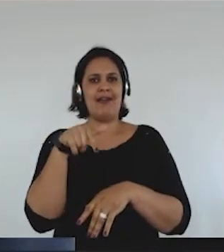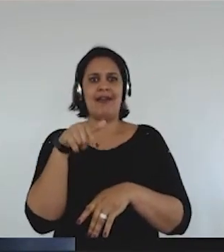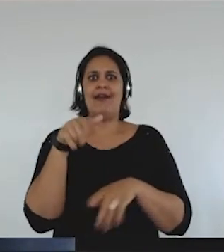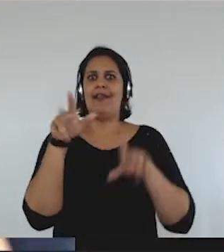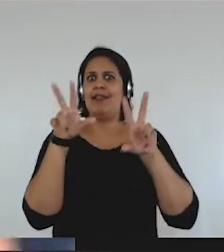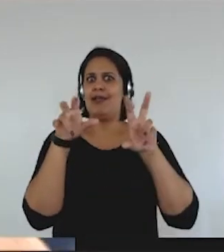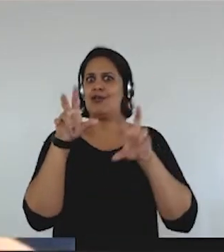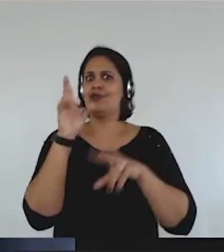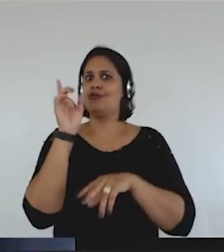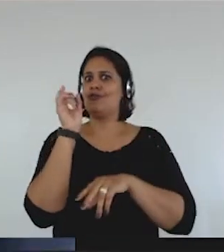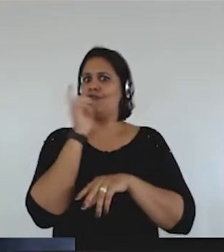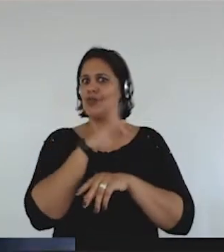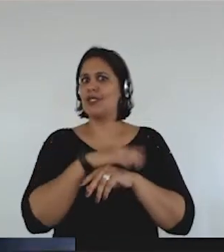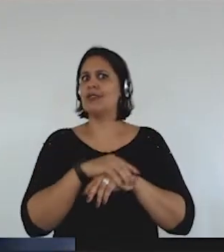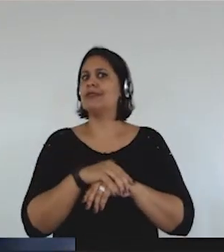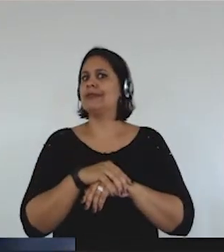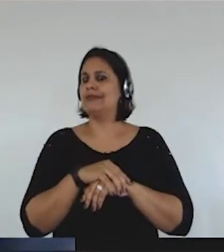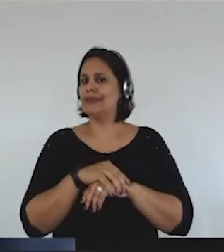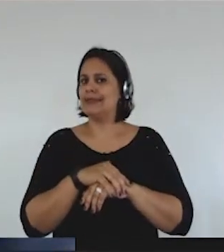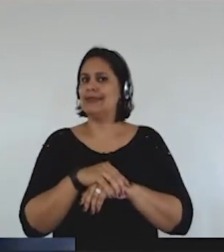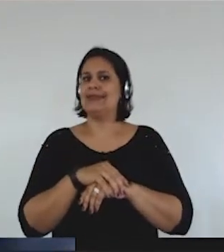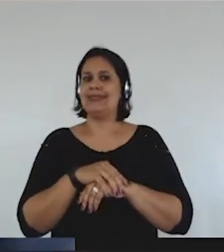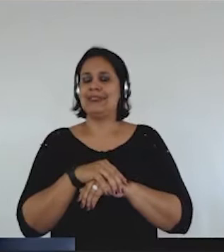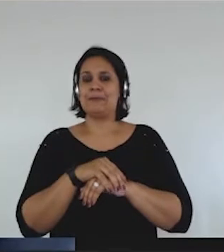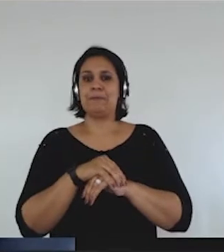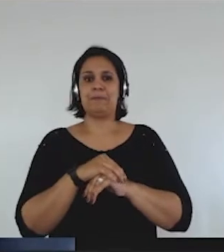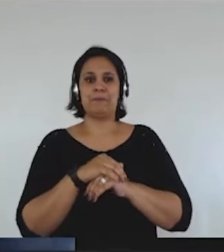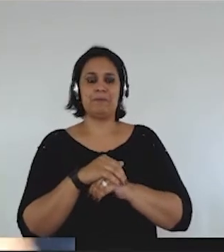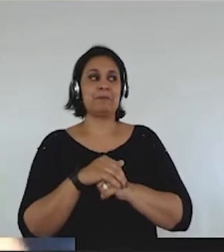difícil e que tanto